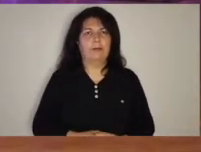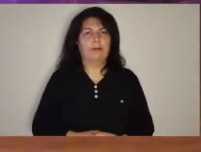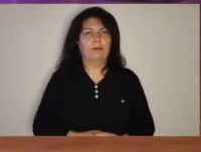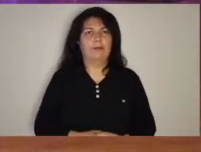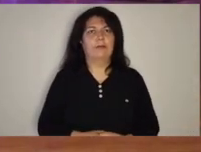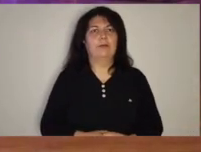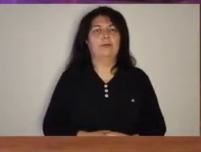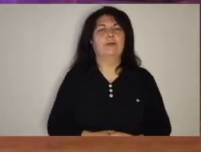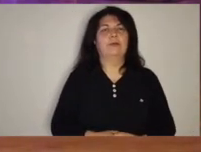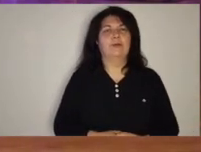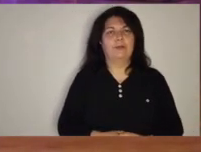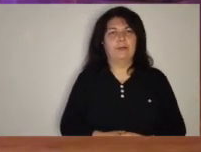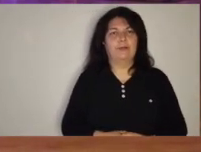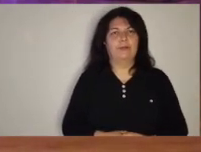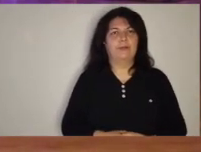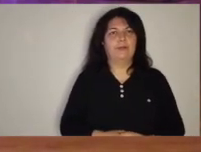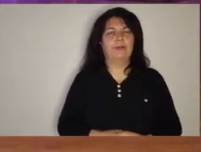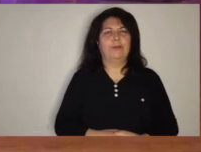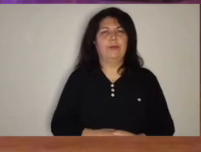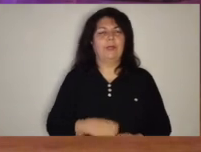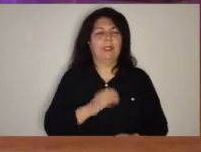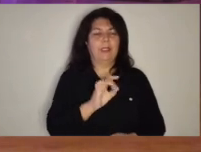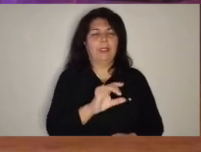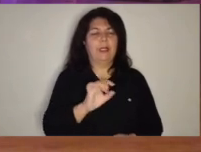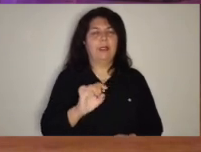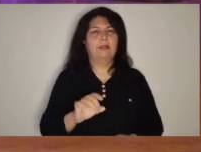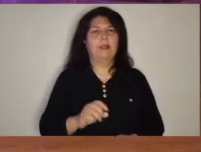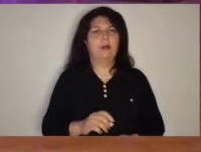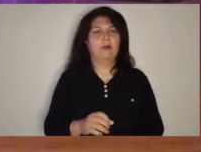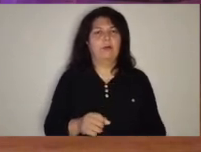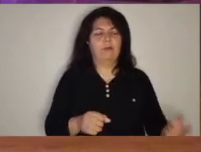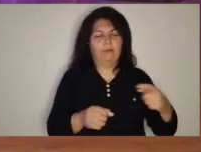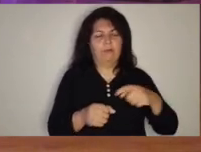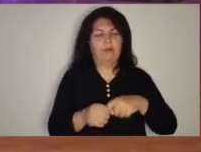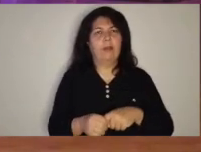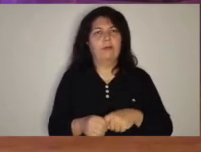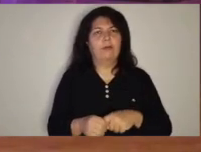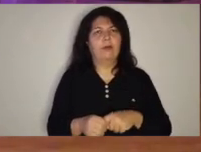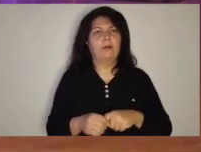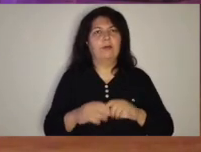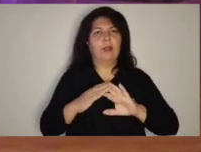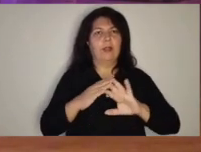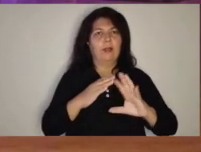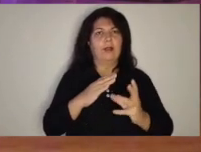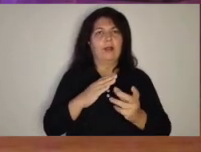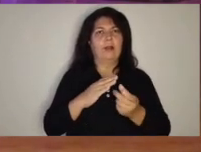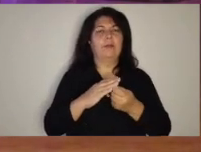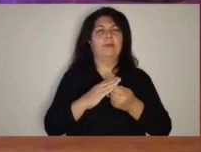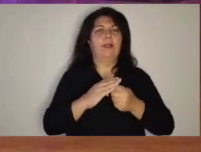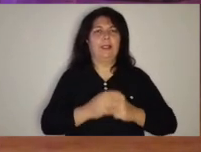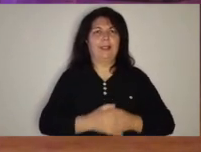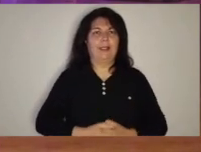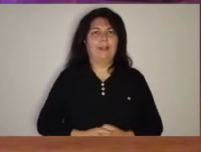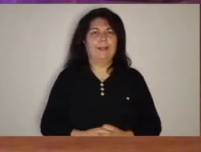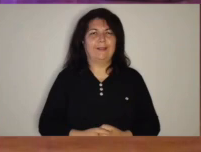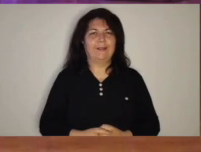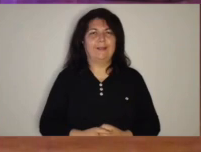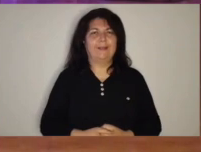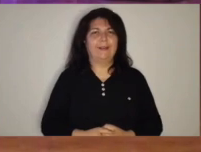irmãos. Obed-edom tinha um coração grato e orava. E 62 pessoas de sua